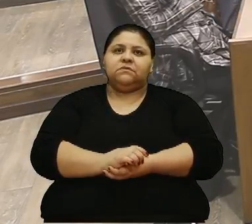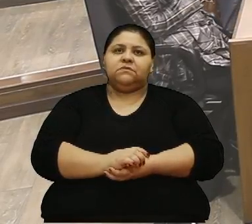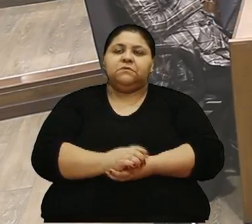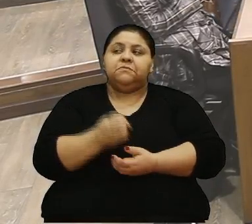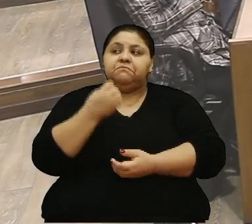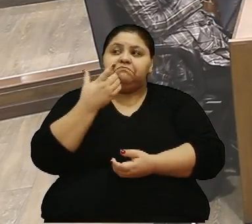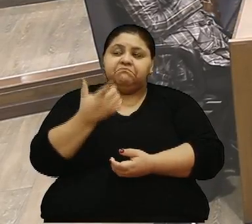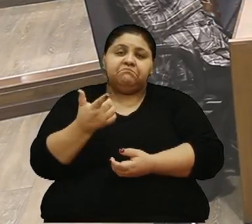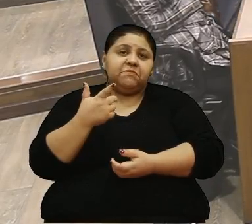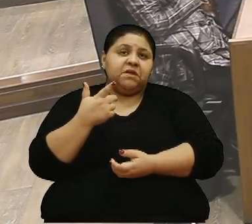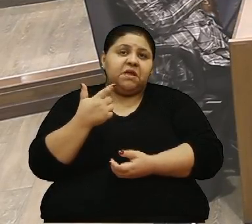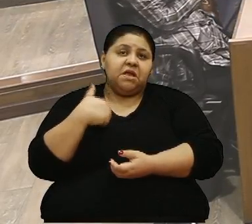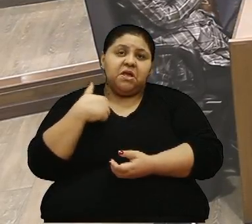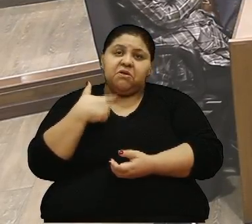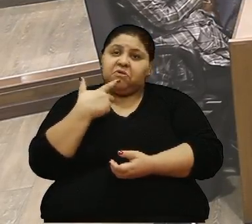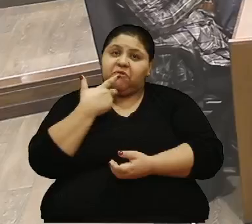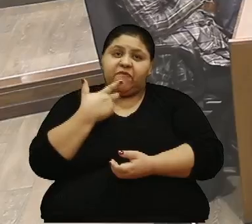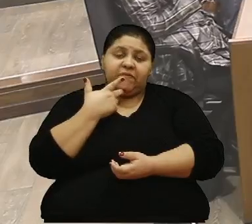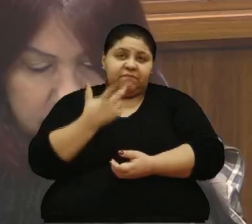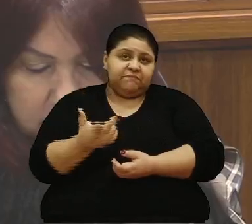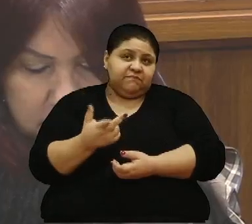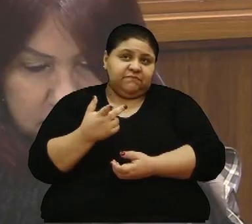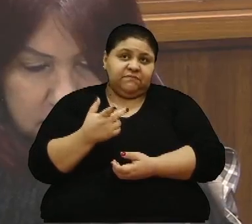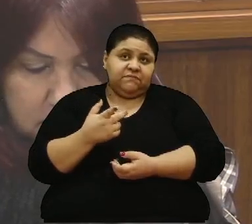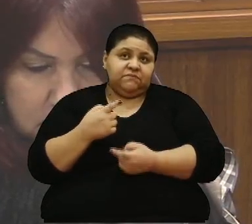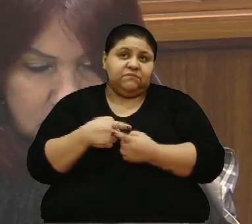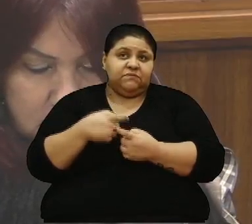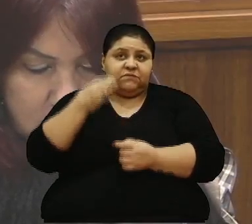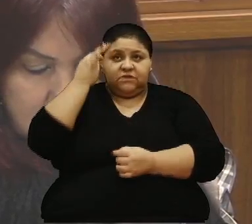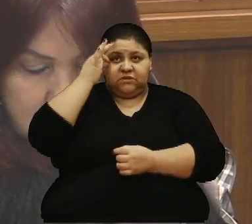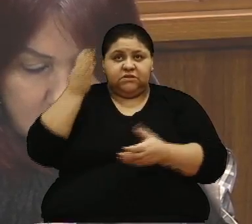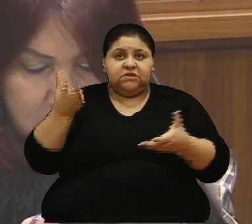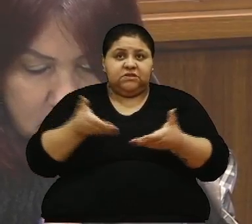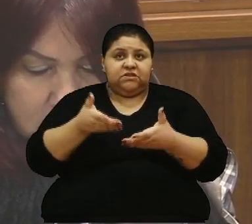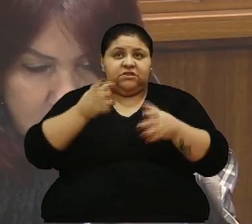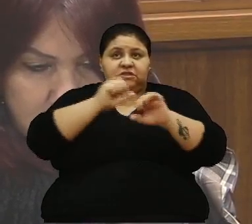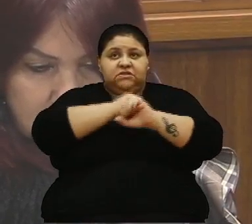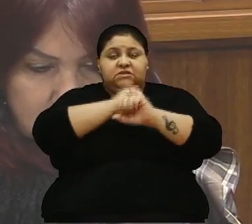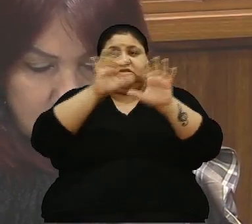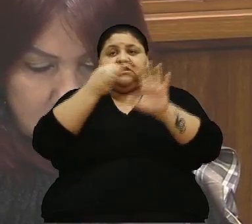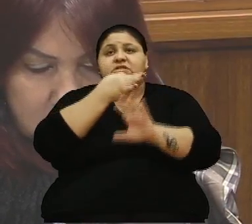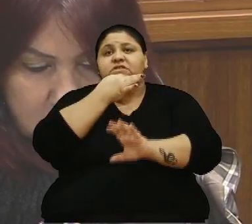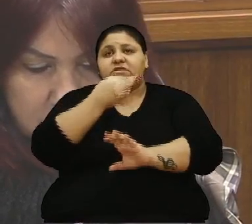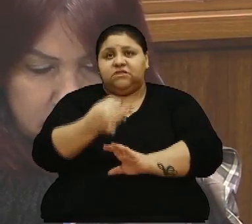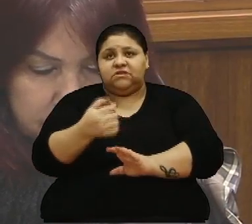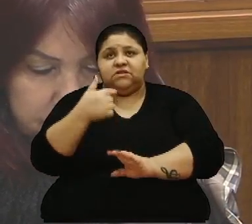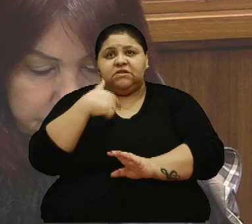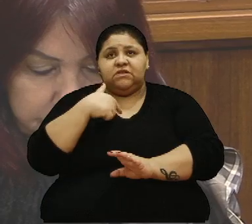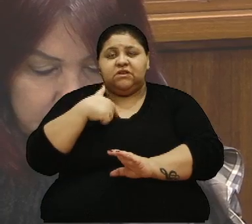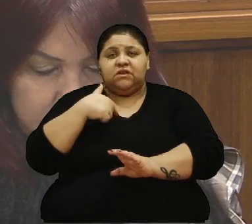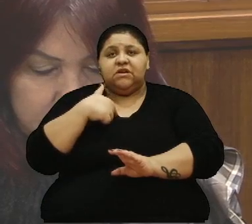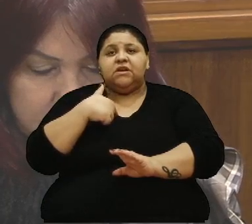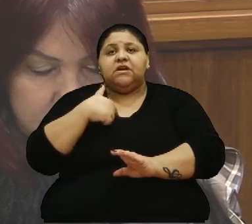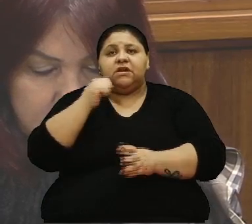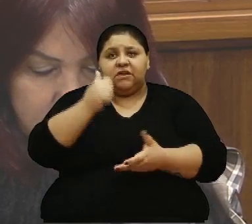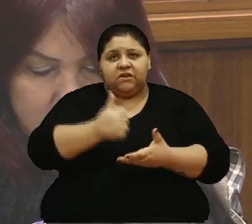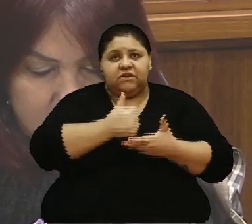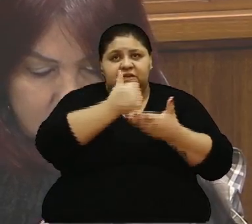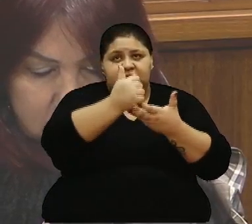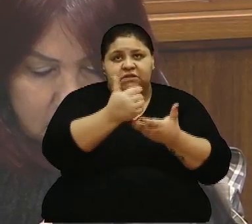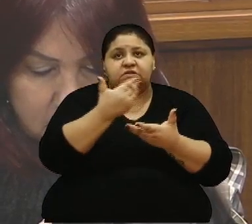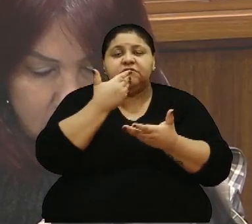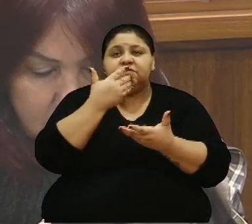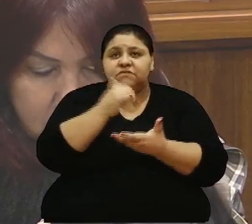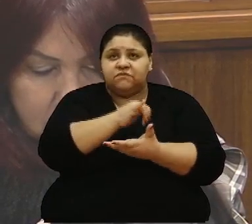Bom, eu não ia mais me manifestar por entender que eu já deixei clara a posição de que serei favorável a este pedido